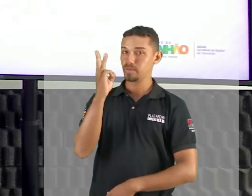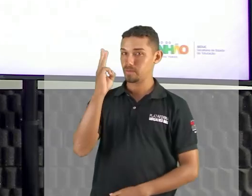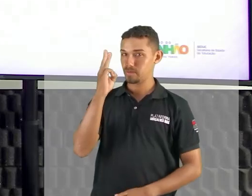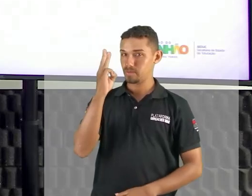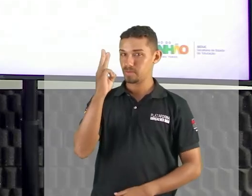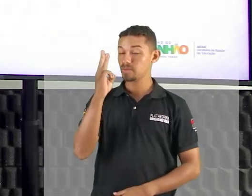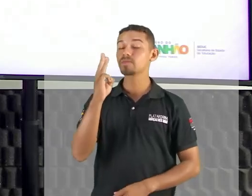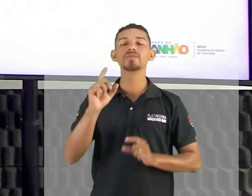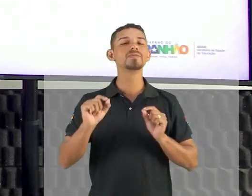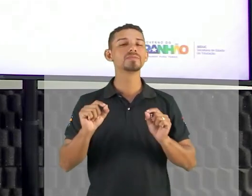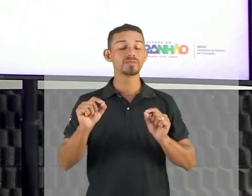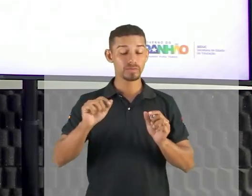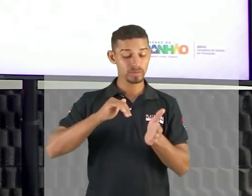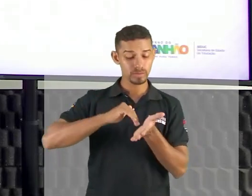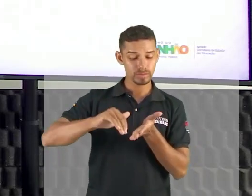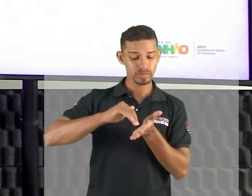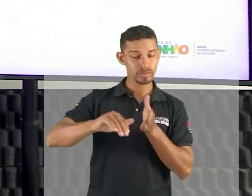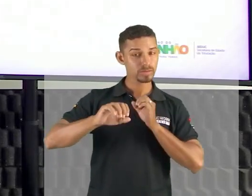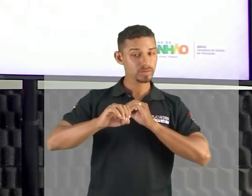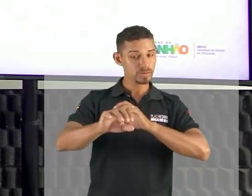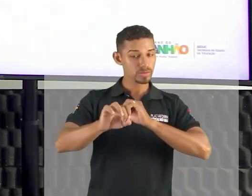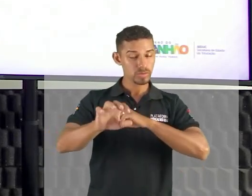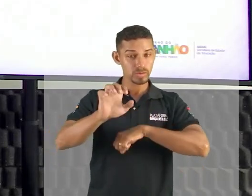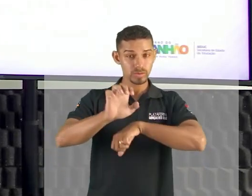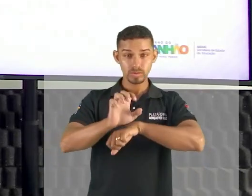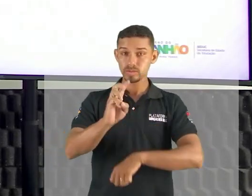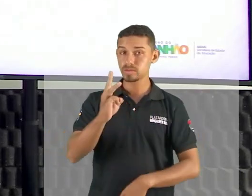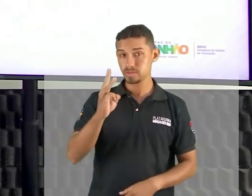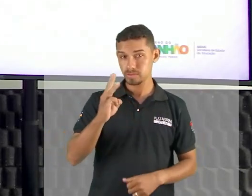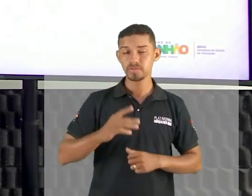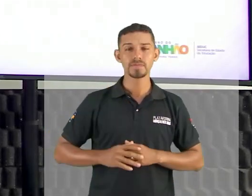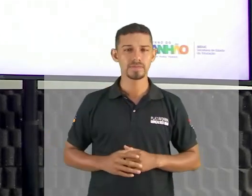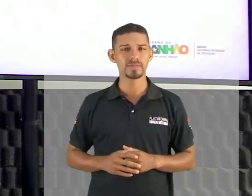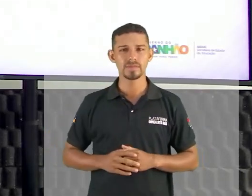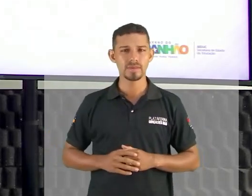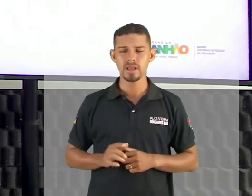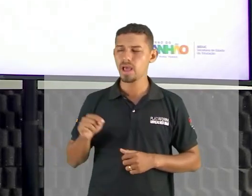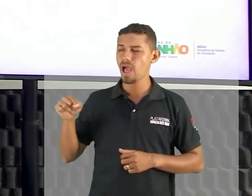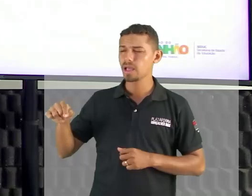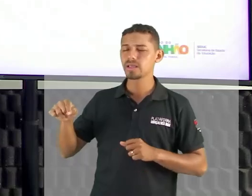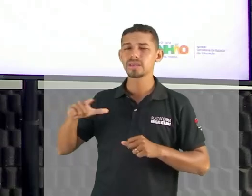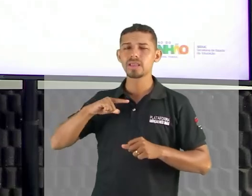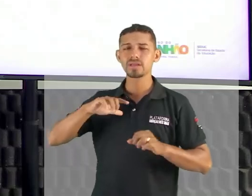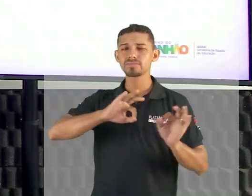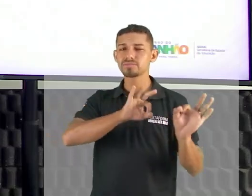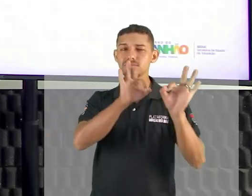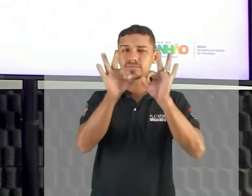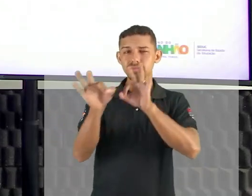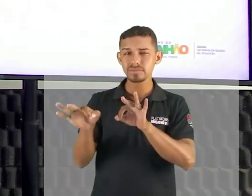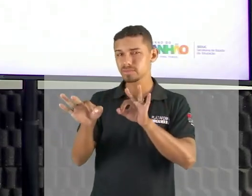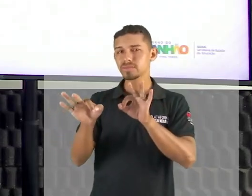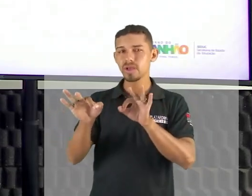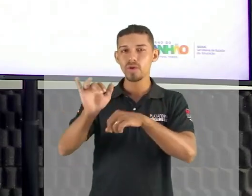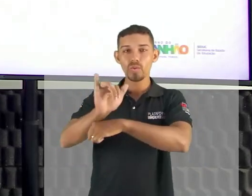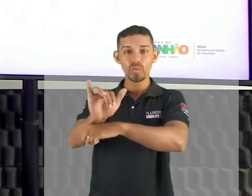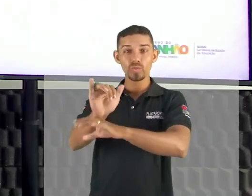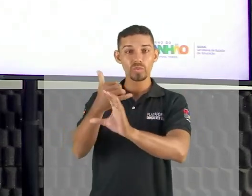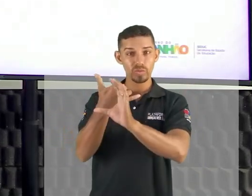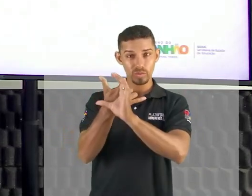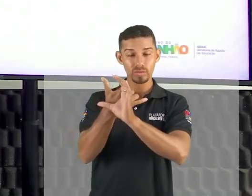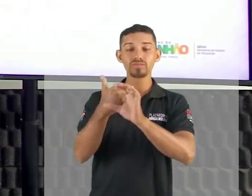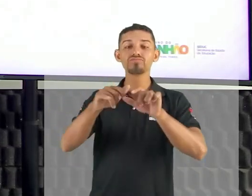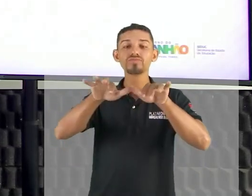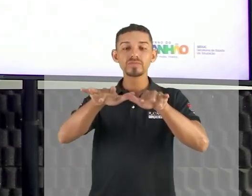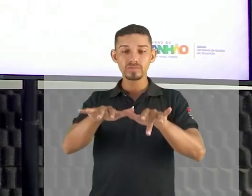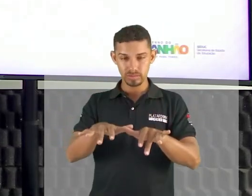da Educação. Aqui na descrição do vídeo tem um link de acesso a todos os materiais que você vai